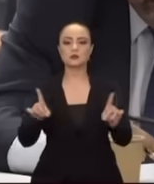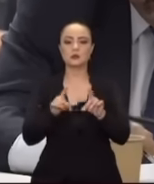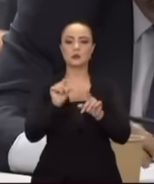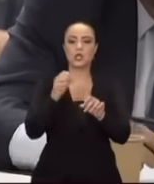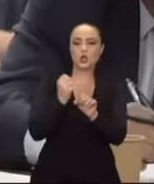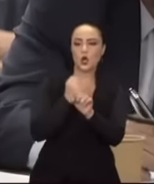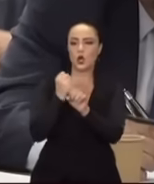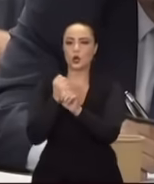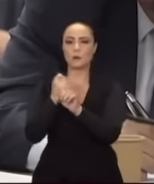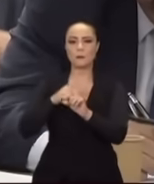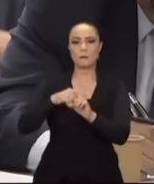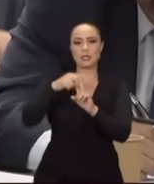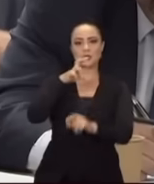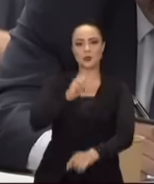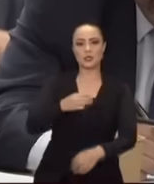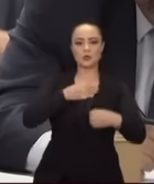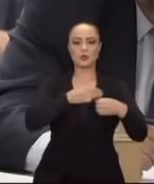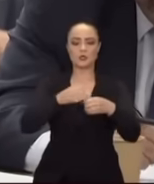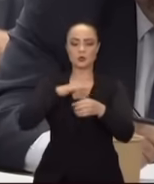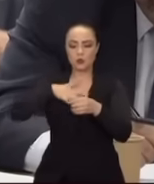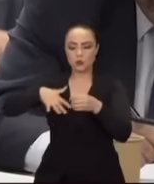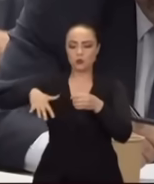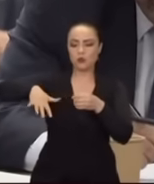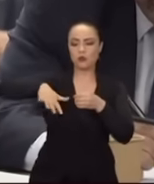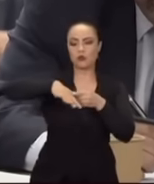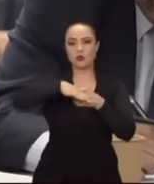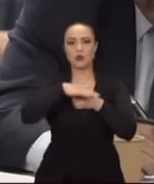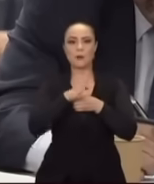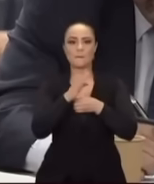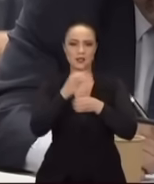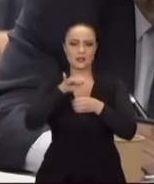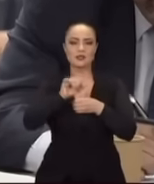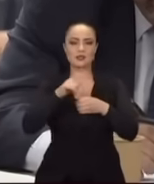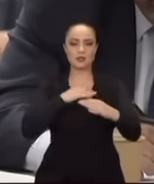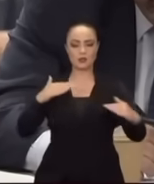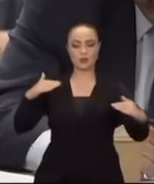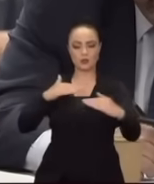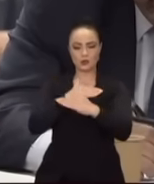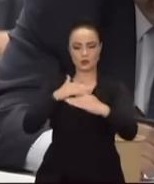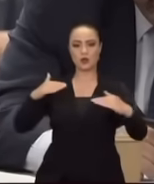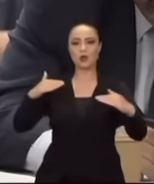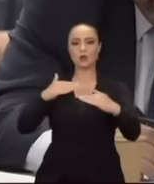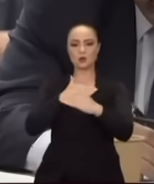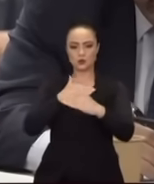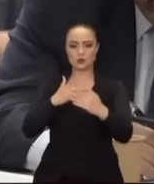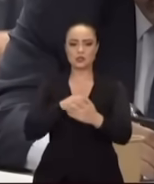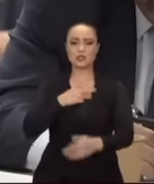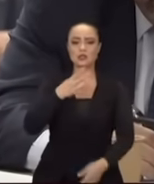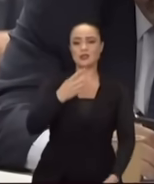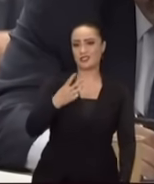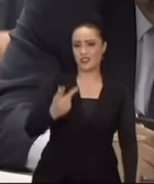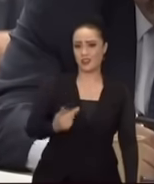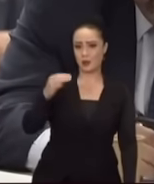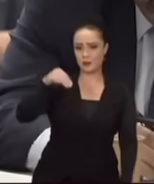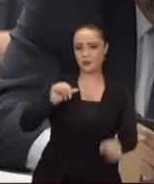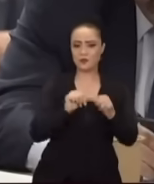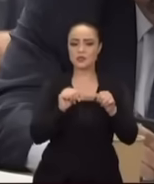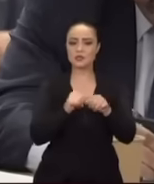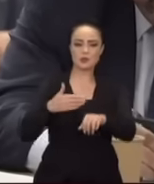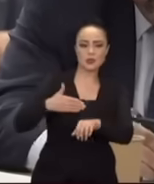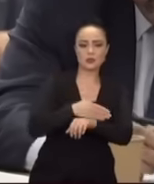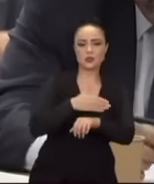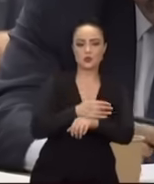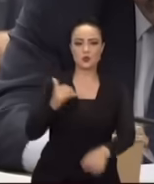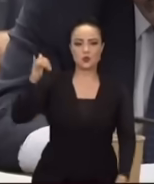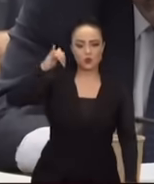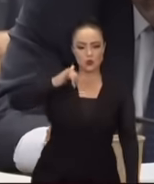infraestrutura mais de 50 municípios no entorno da bacia. Asfaltamos a Transboiadeira 43 quilômetros. Fizemos o acesso aos